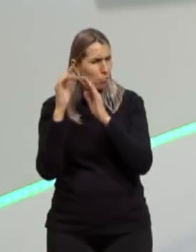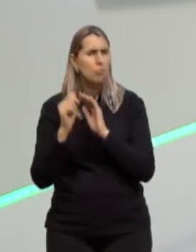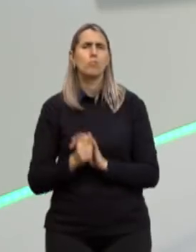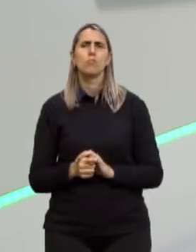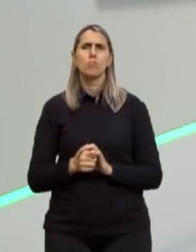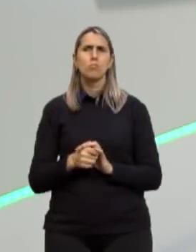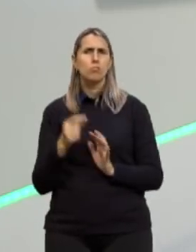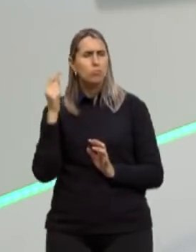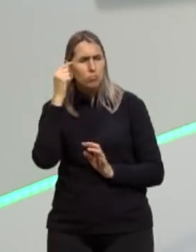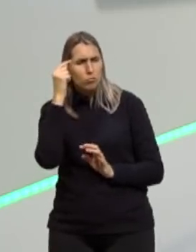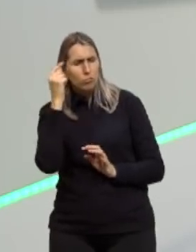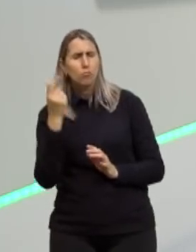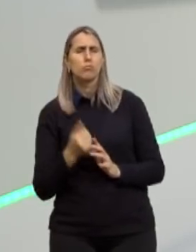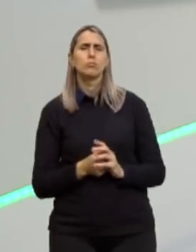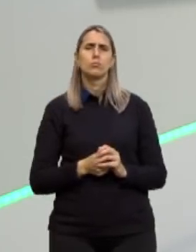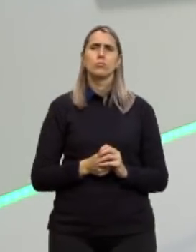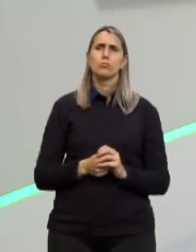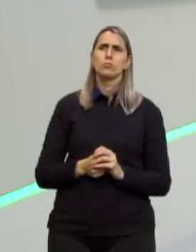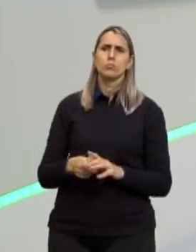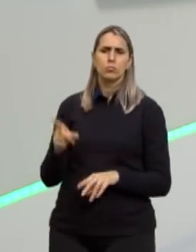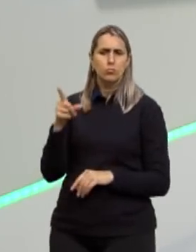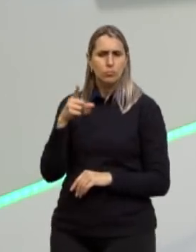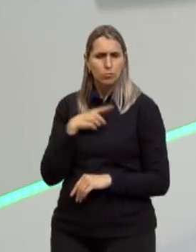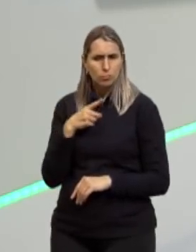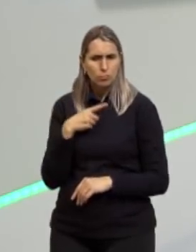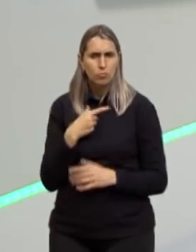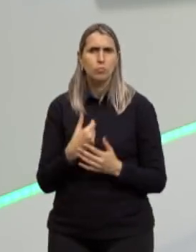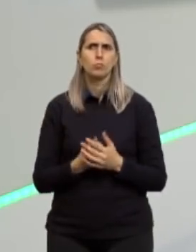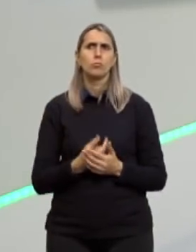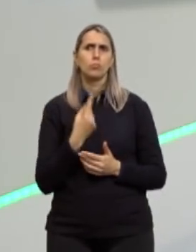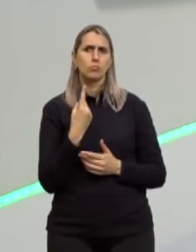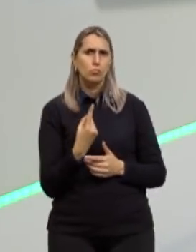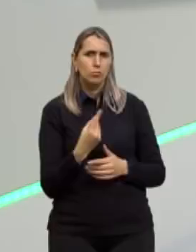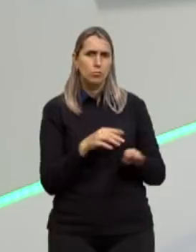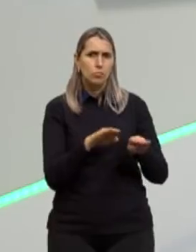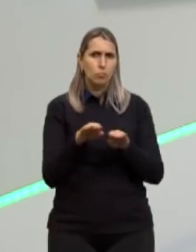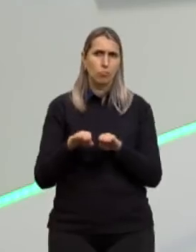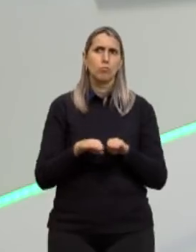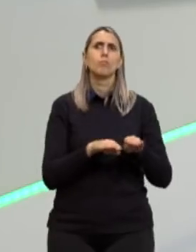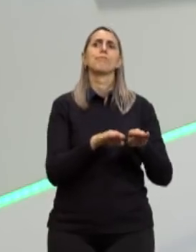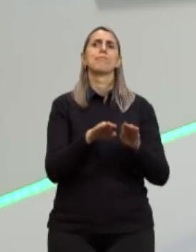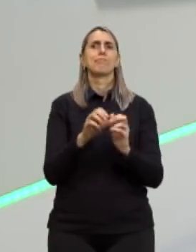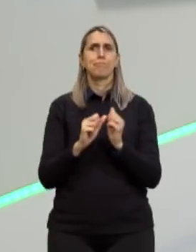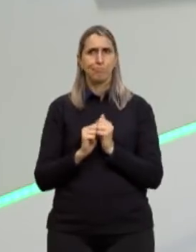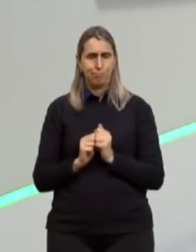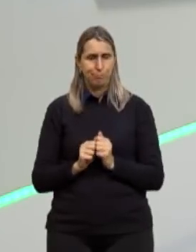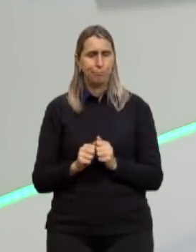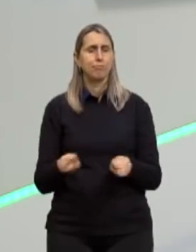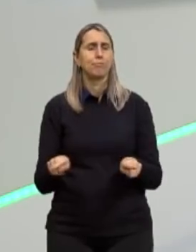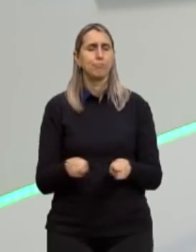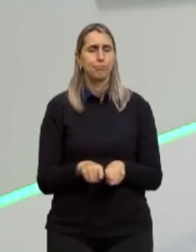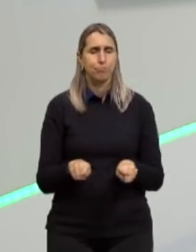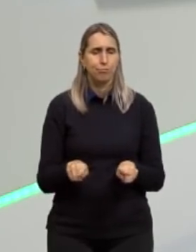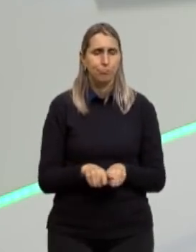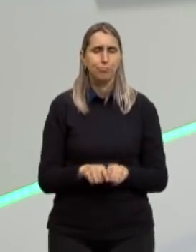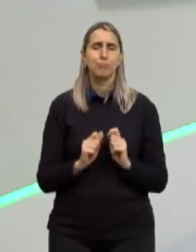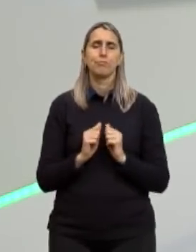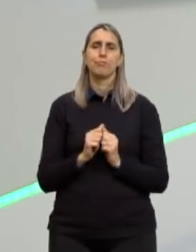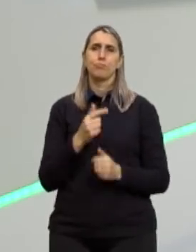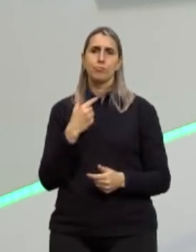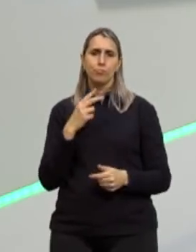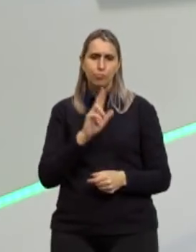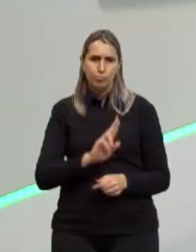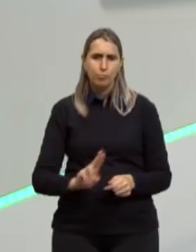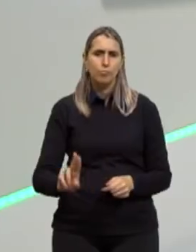nós já tive é que existe uma proporcionalidade que nós vamos trabalhar